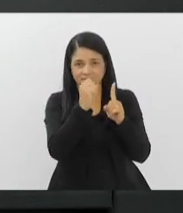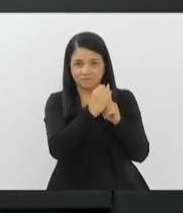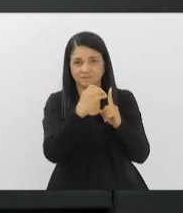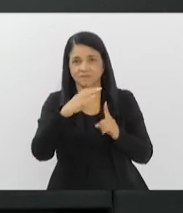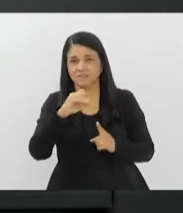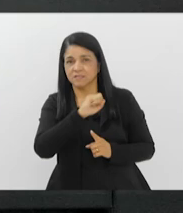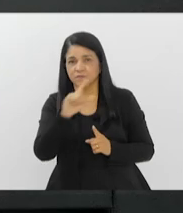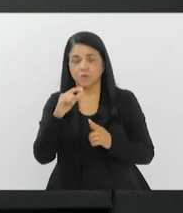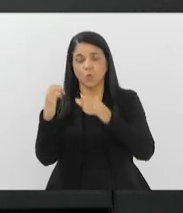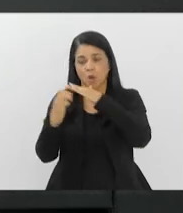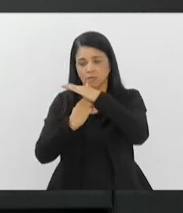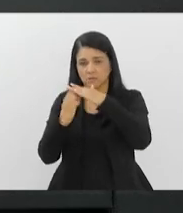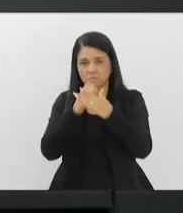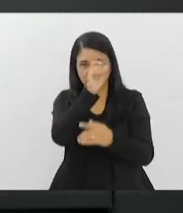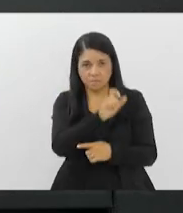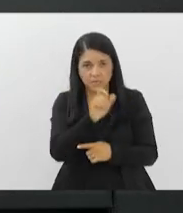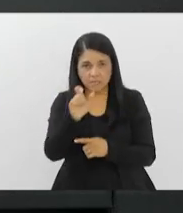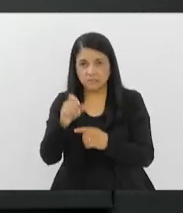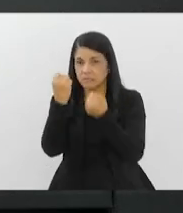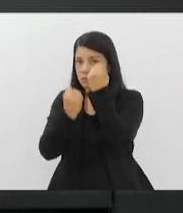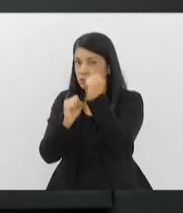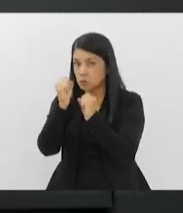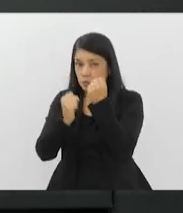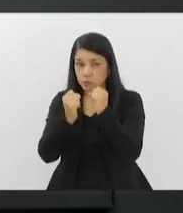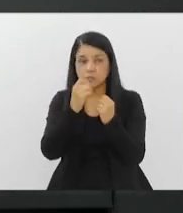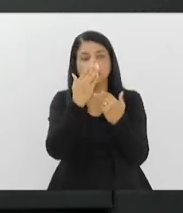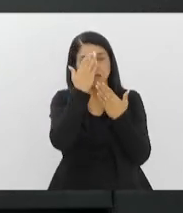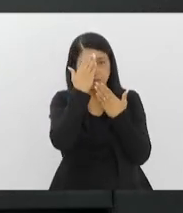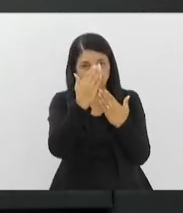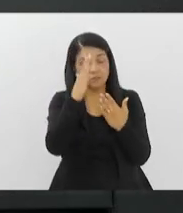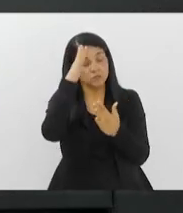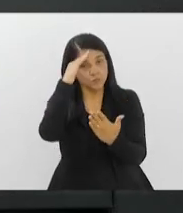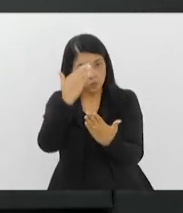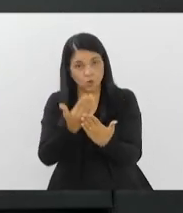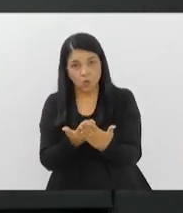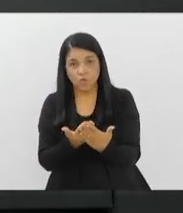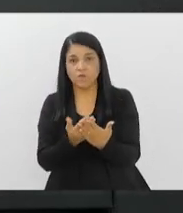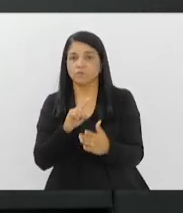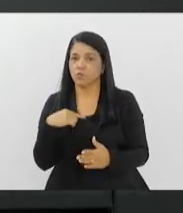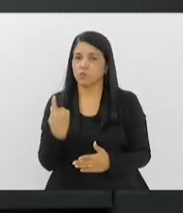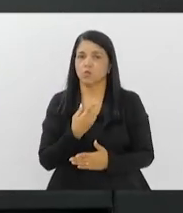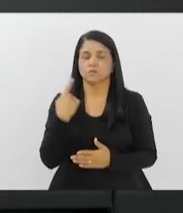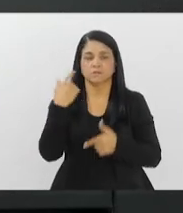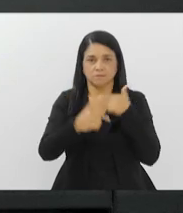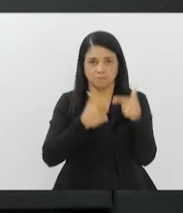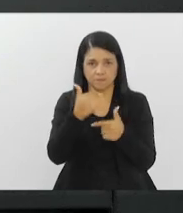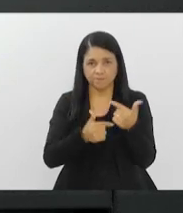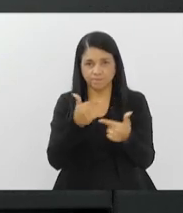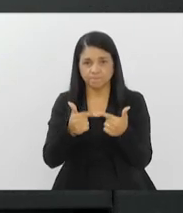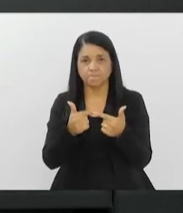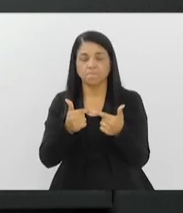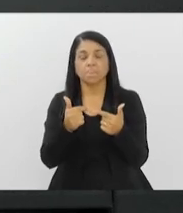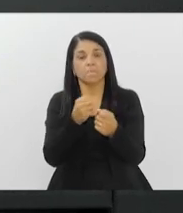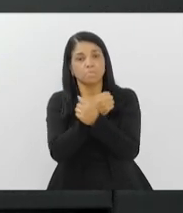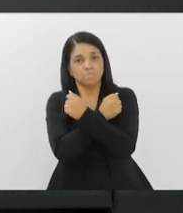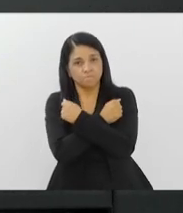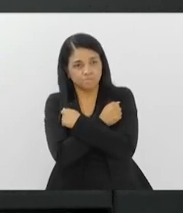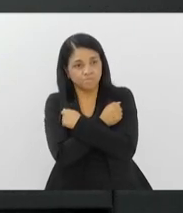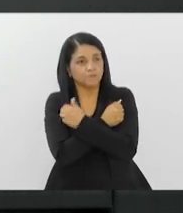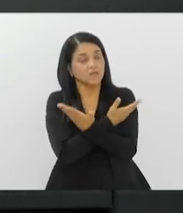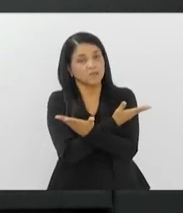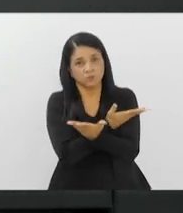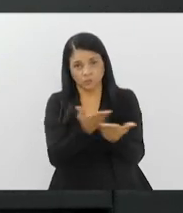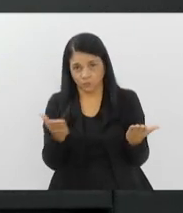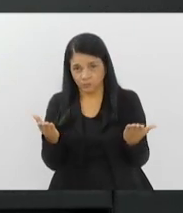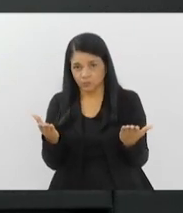as empresas, as indústrias, que têm também confiado no nosso trabalho. E aqui deixar o meu abraço a todos